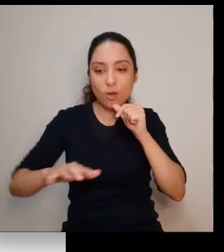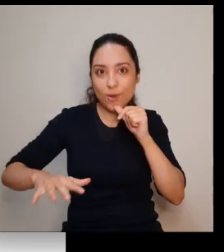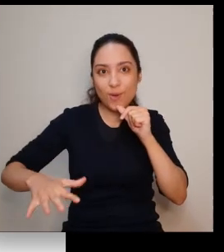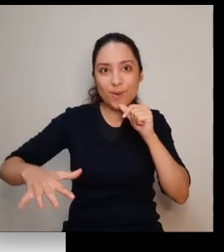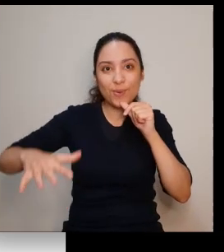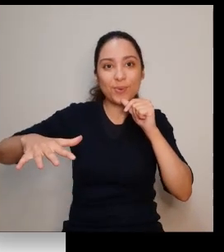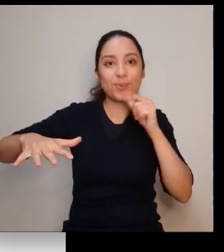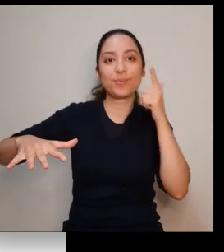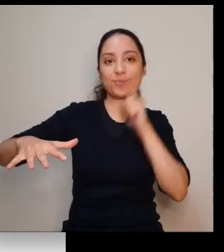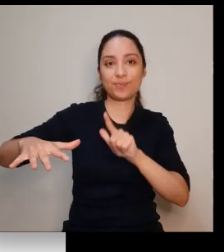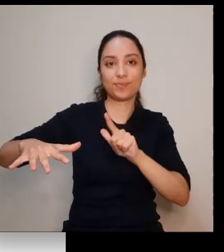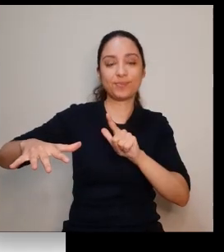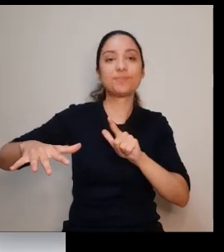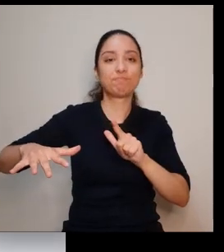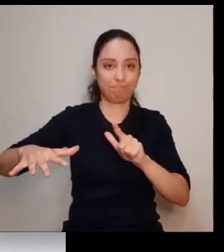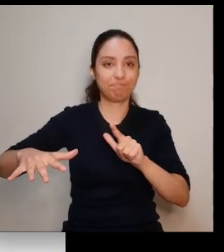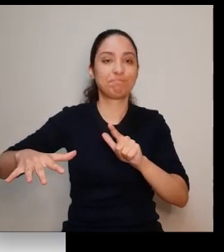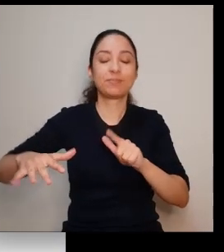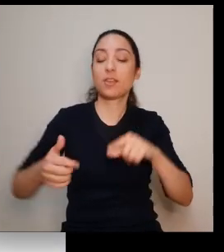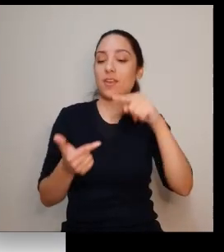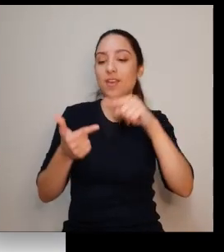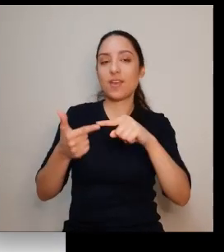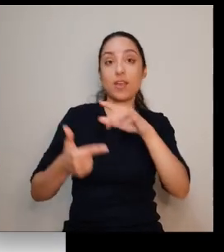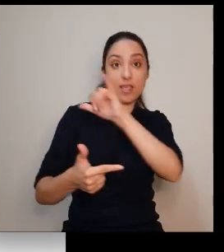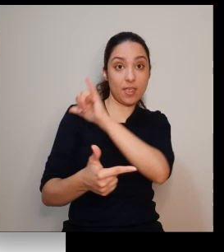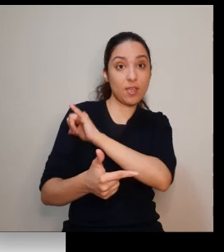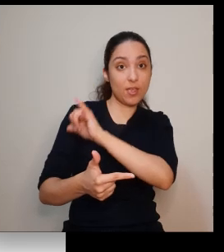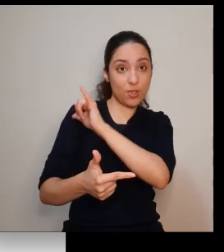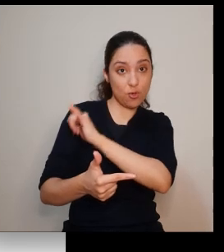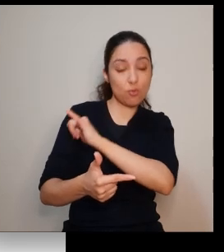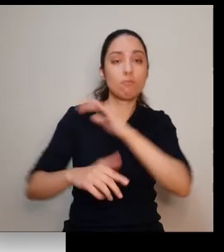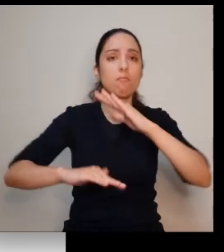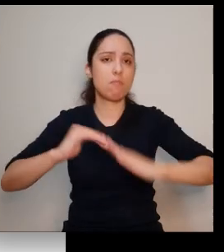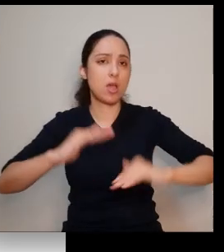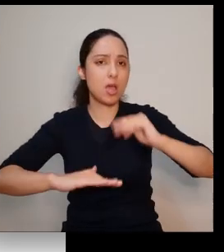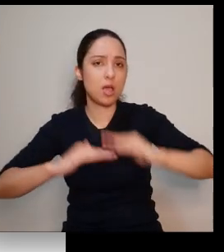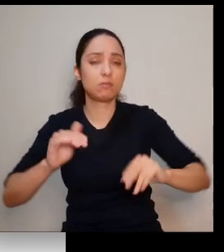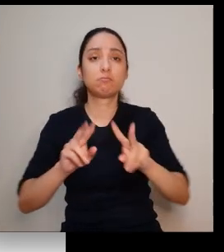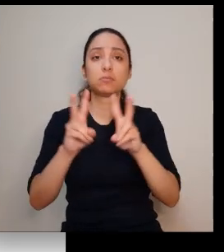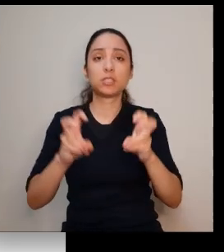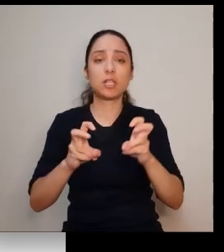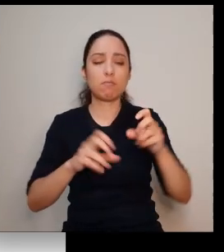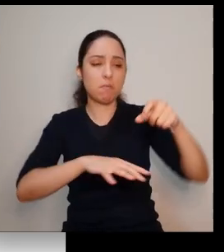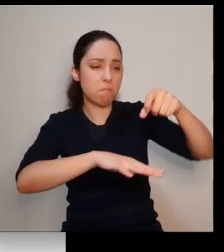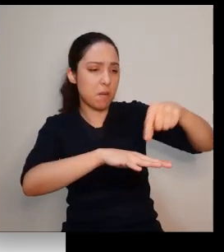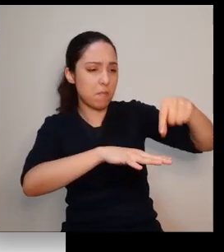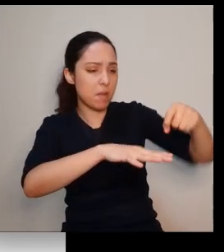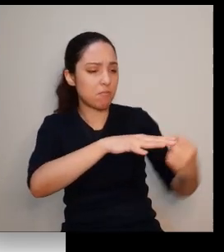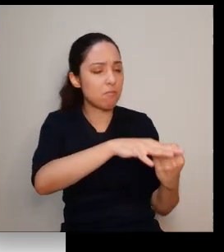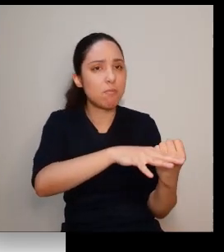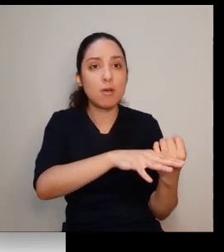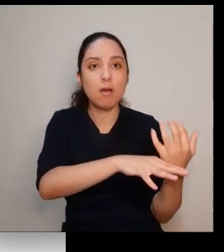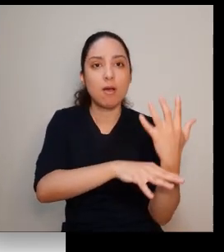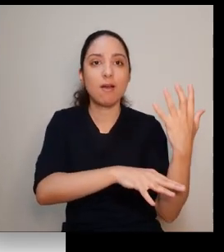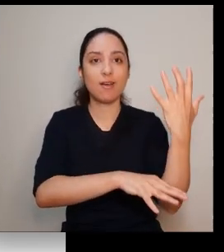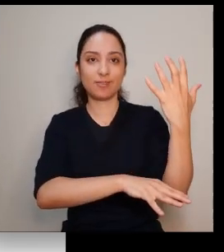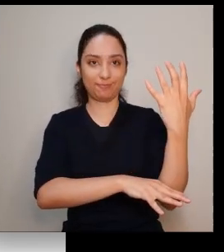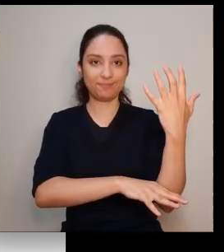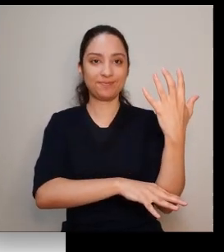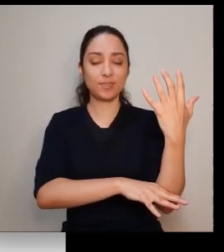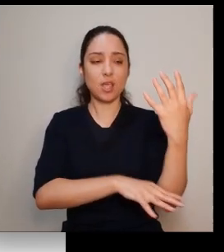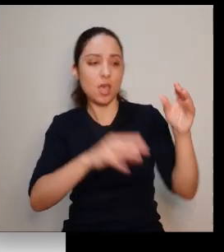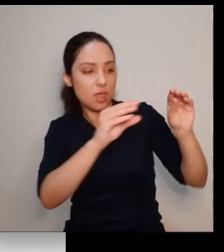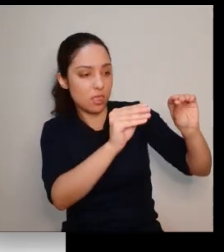de 90, é um exemplo. Outro exemplo é o plantio de árvores para a estabilização de encostas, como tem feito